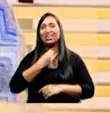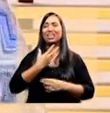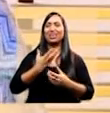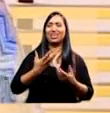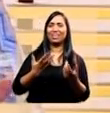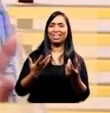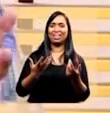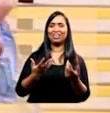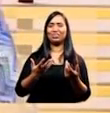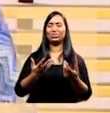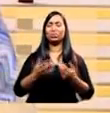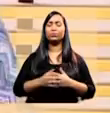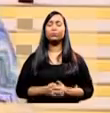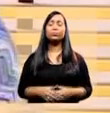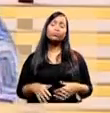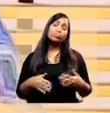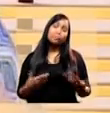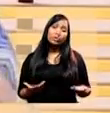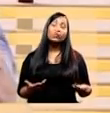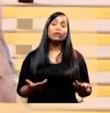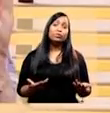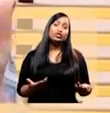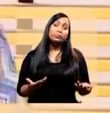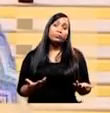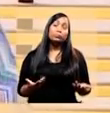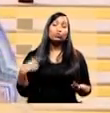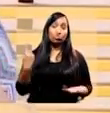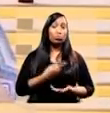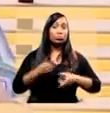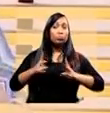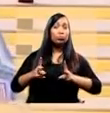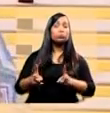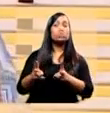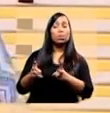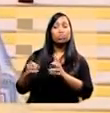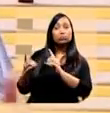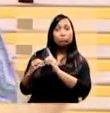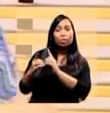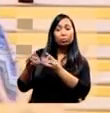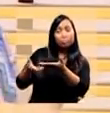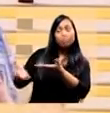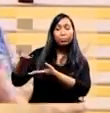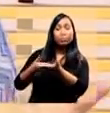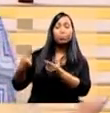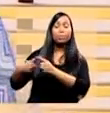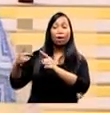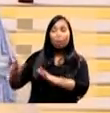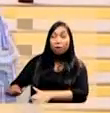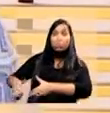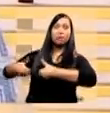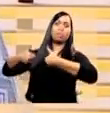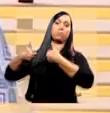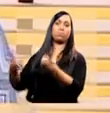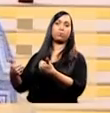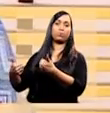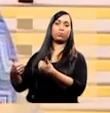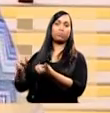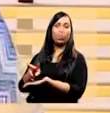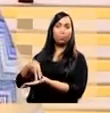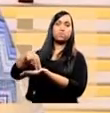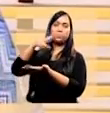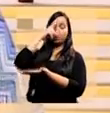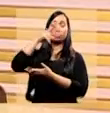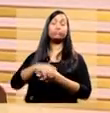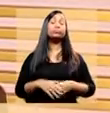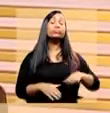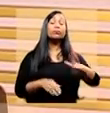de vulnerabilidade. E daí, enfim, nós continuamos o atendimento para empoderá-la, para dar